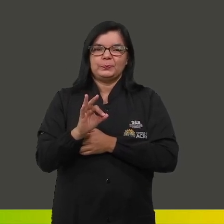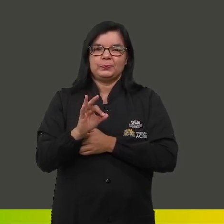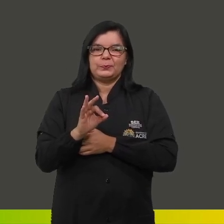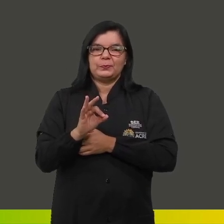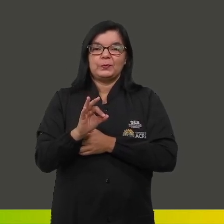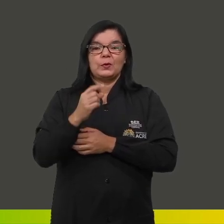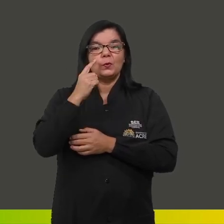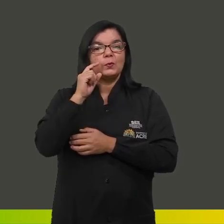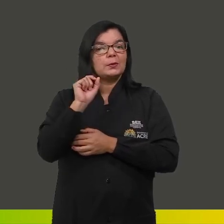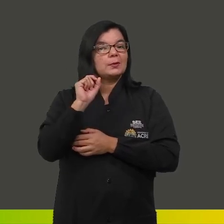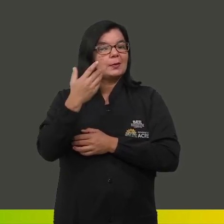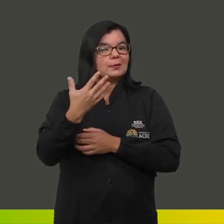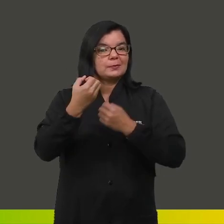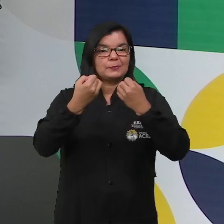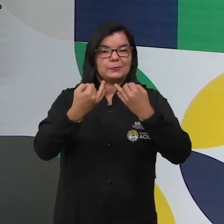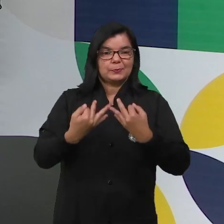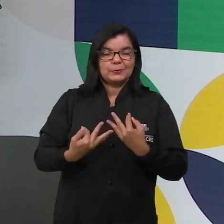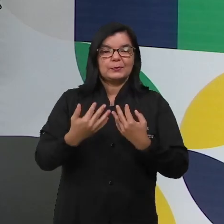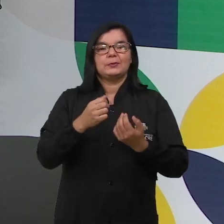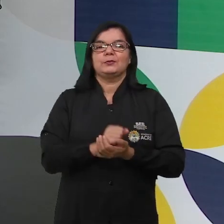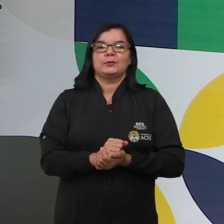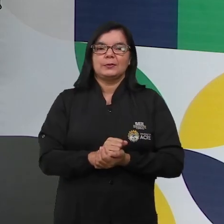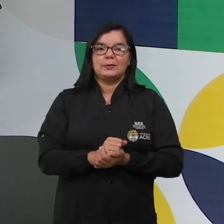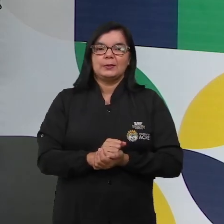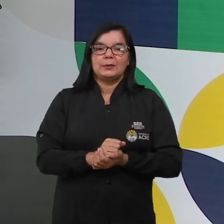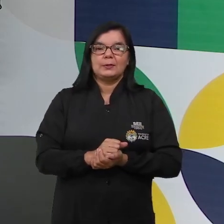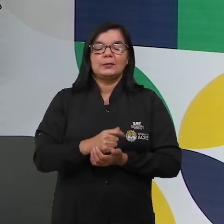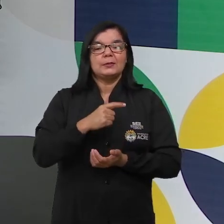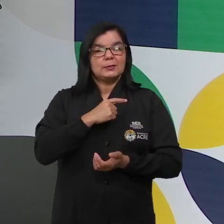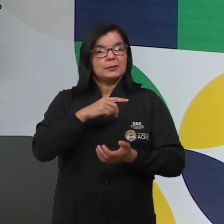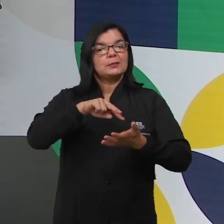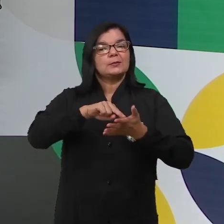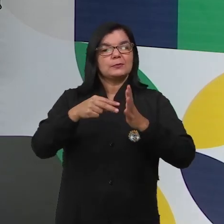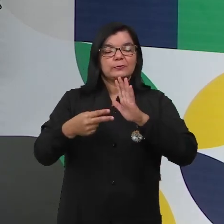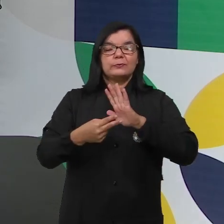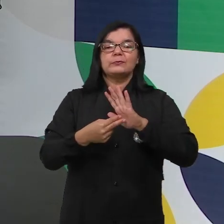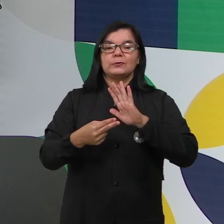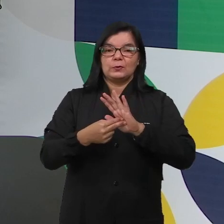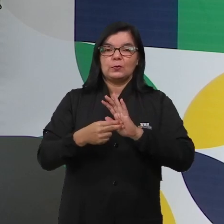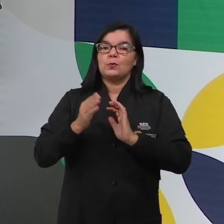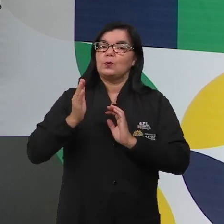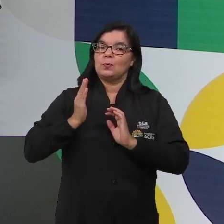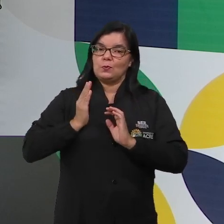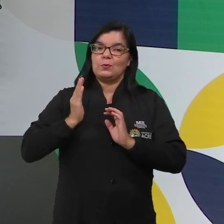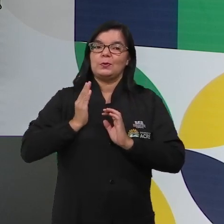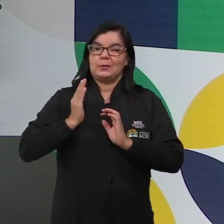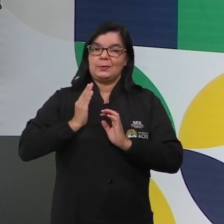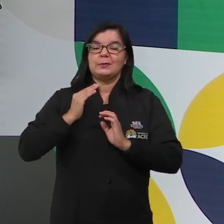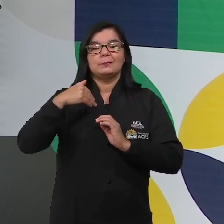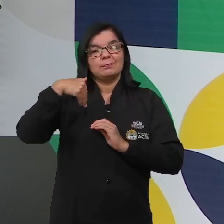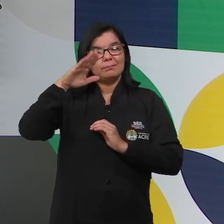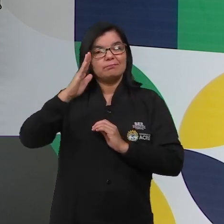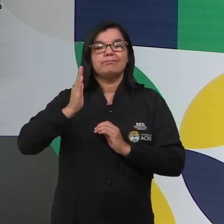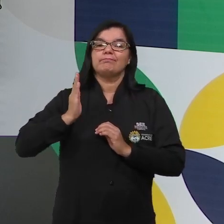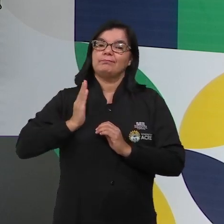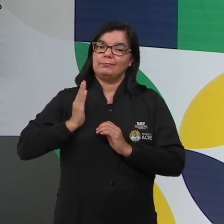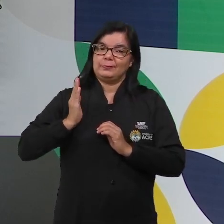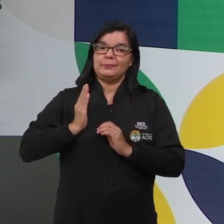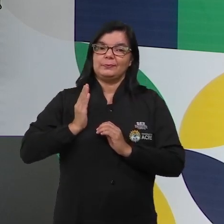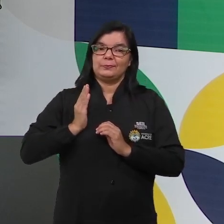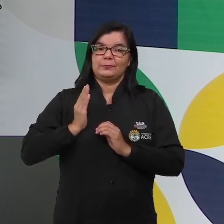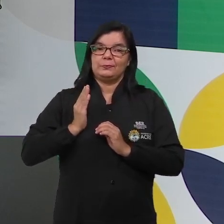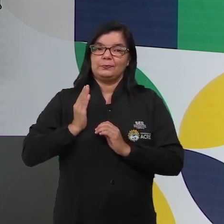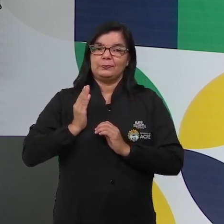17,3%. O que isso quer dizer, professora, na prática? Na prática quer dizer que o rico cada vez fica